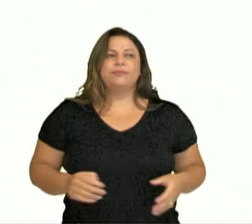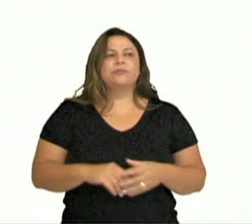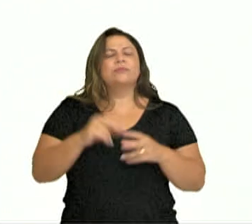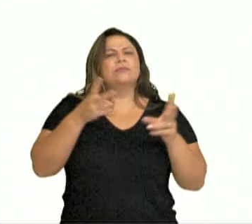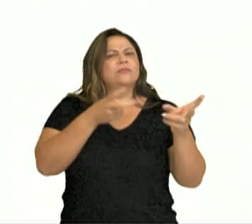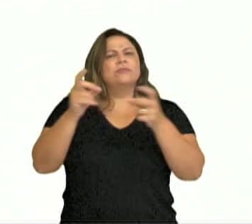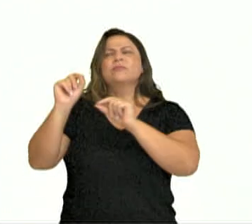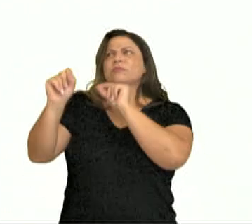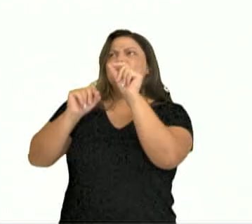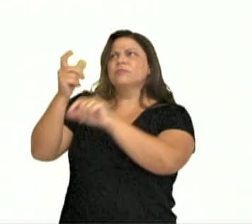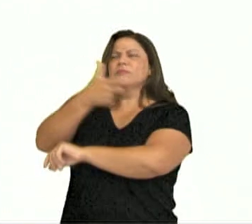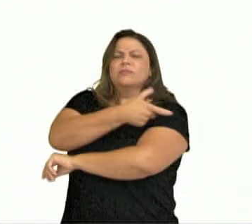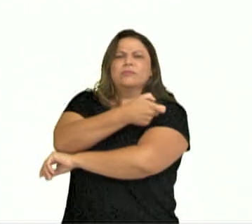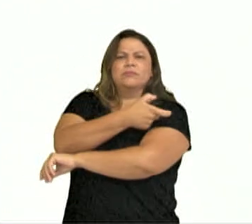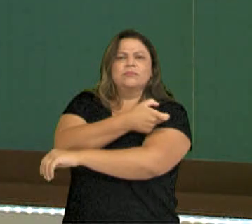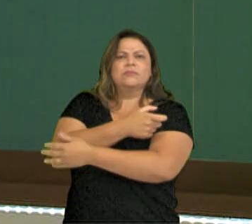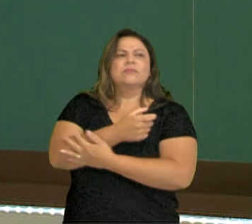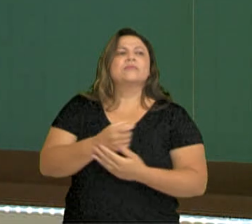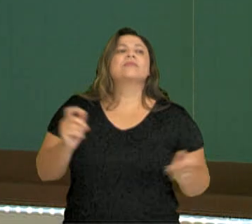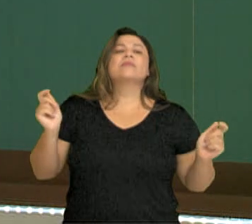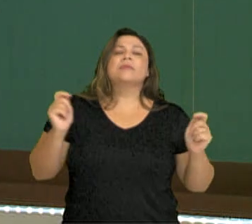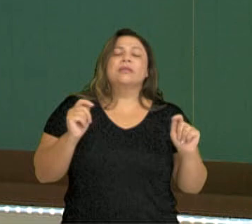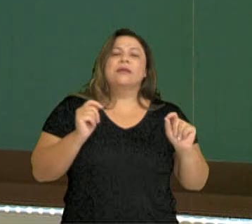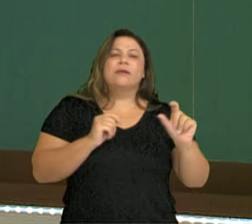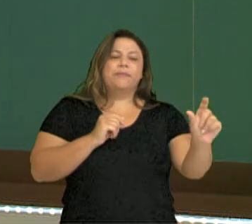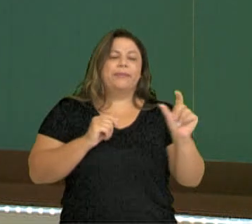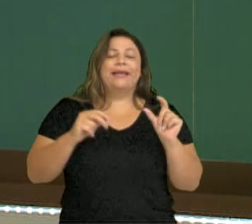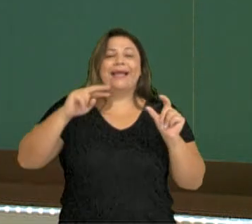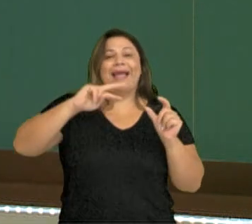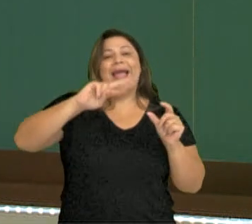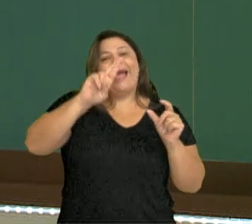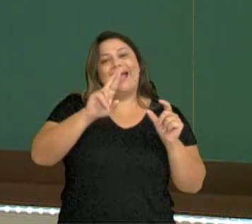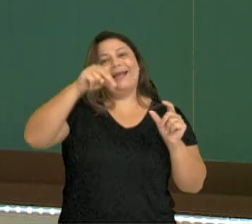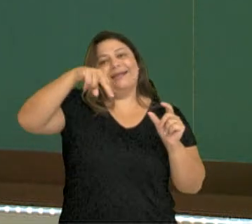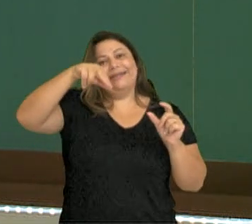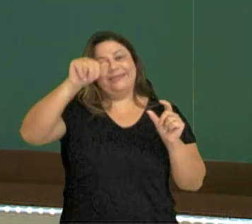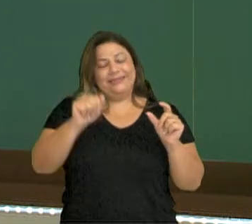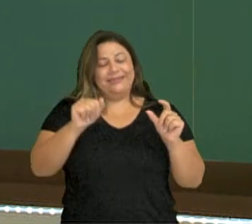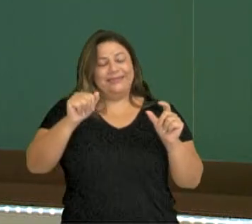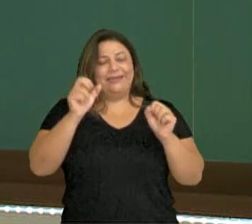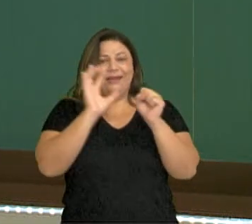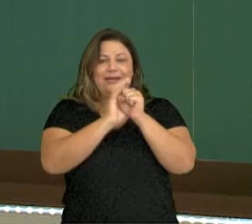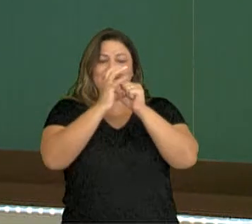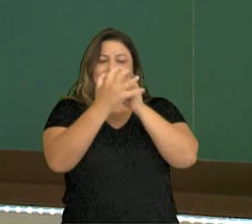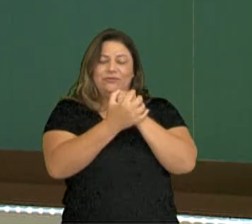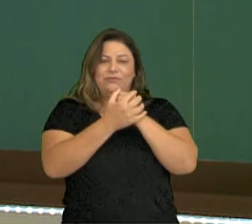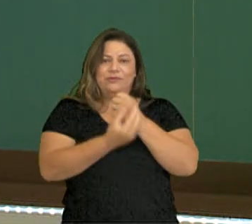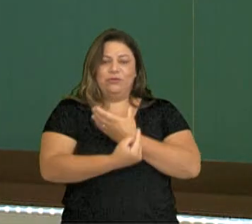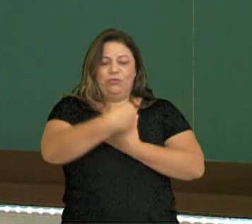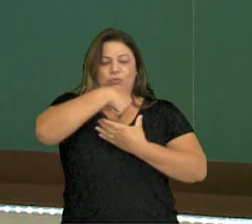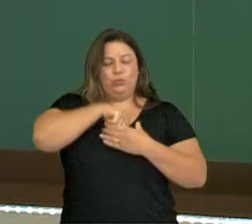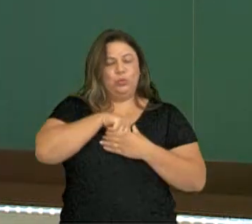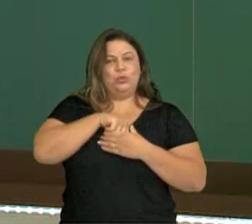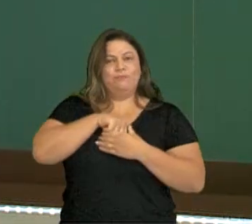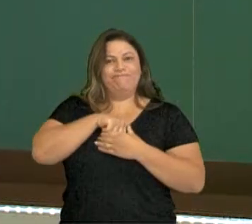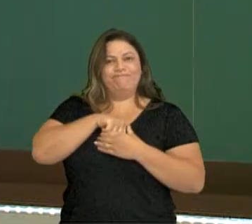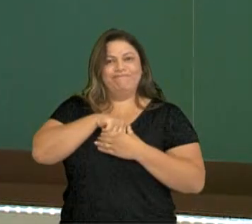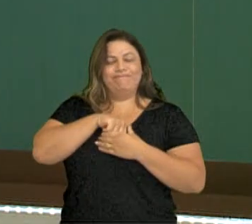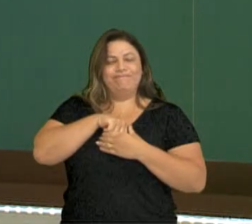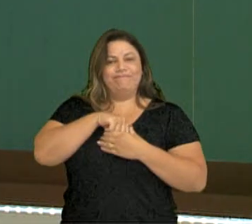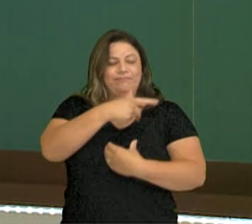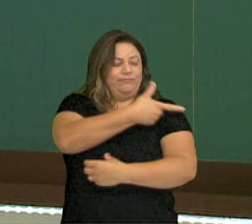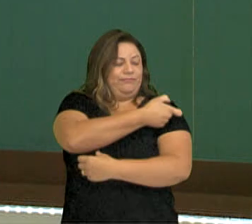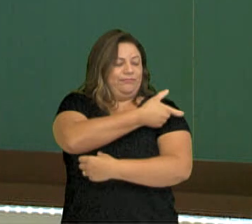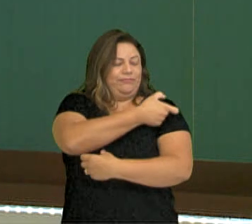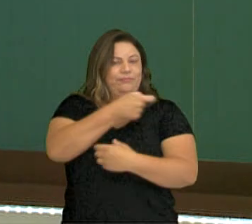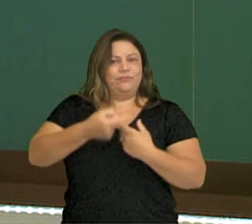ela funciona. É pego um pedaço do RNA do vírus e é injetado dentro do nosso corpo. Esse RNA vai entrar